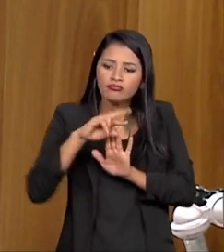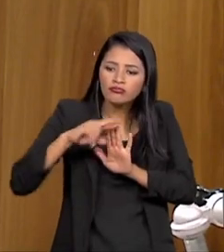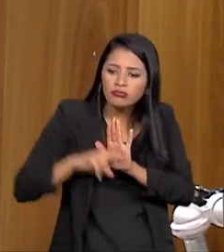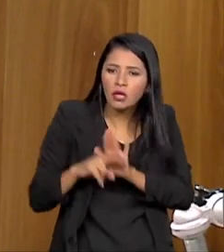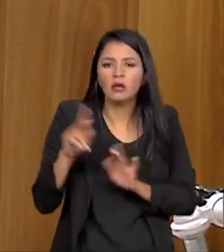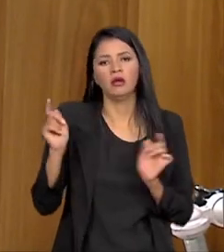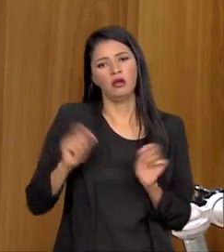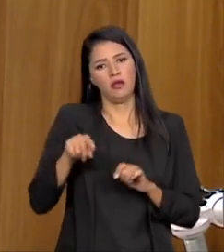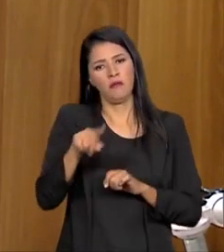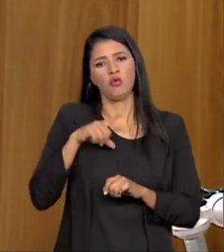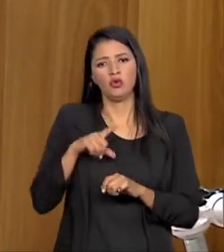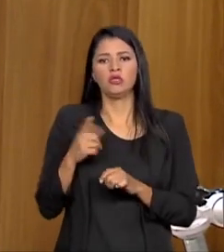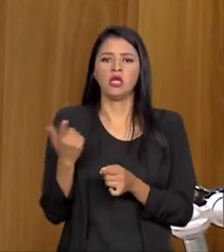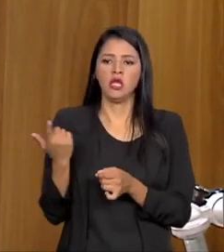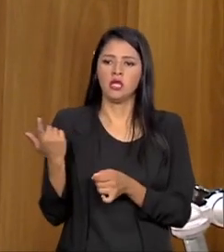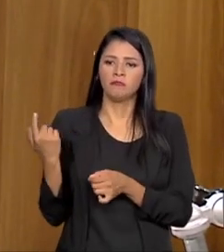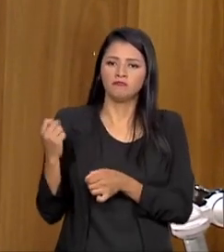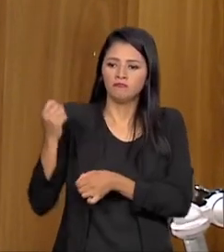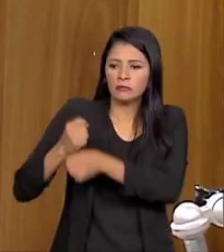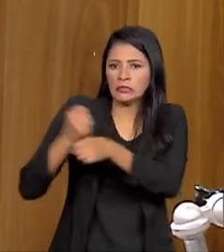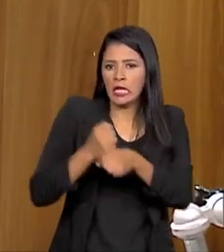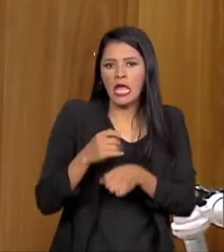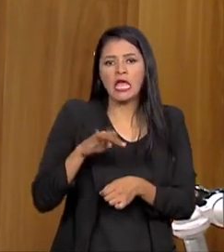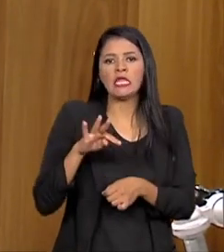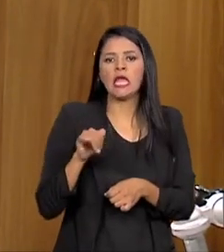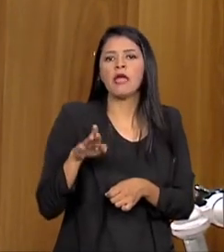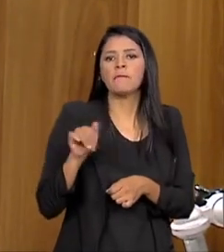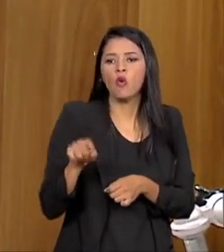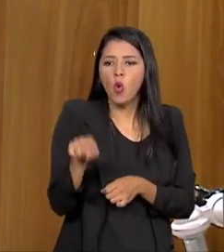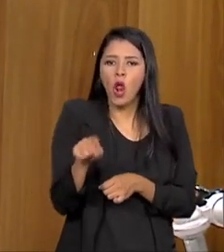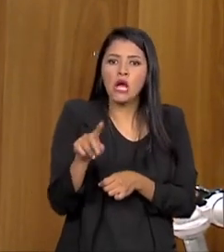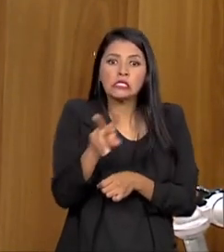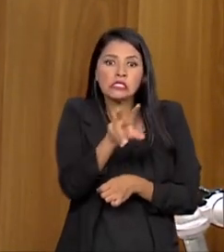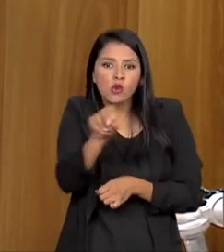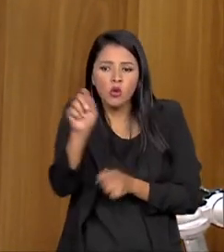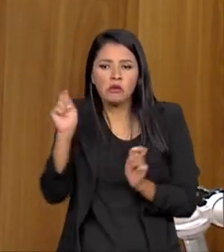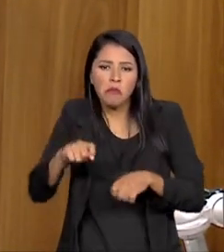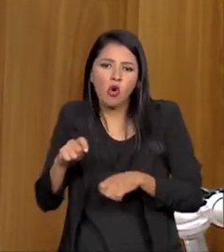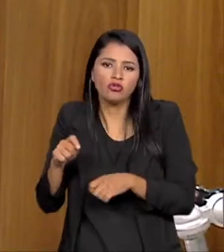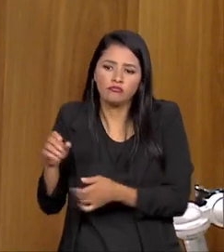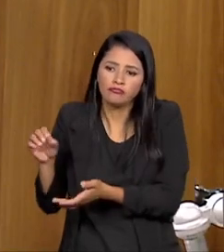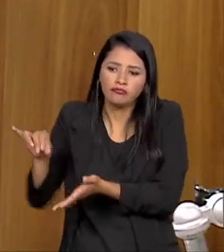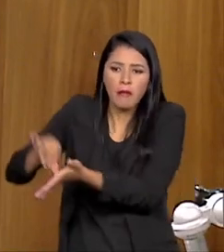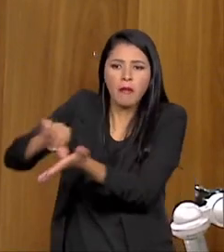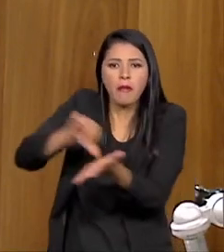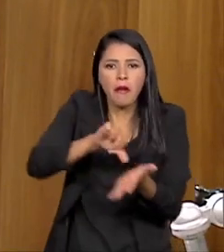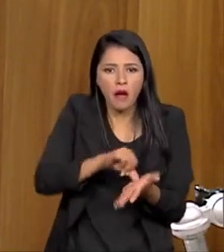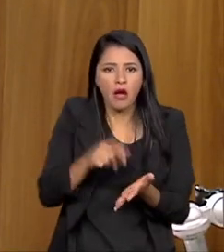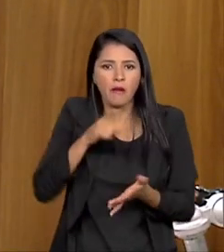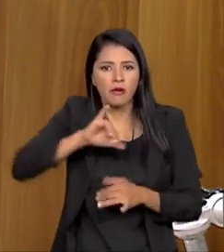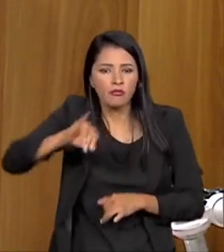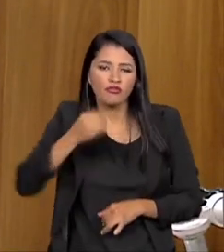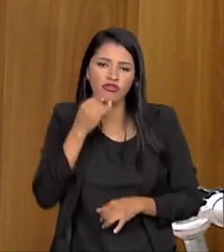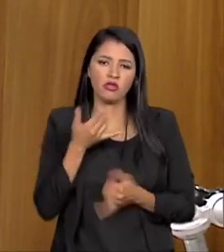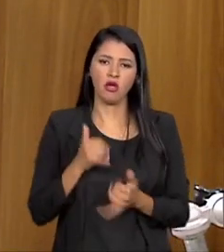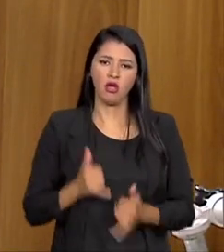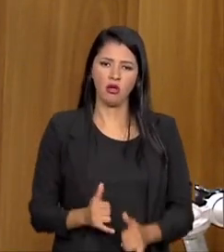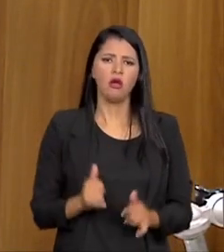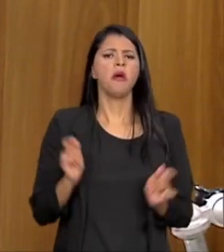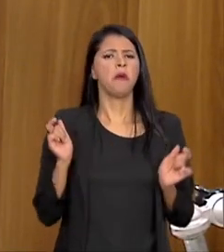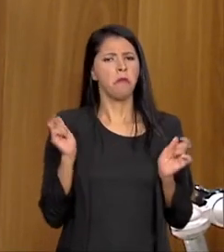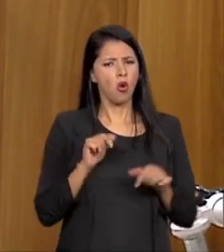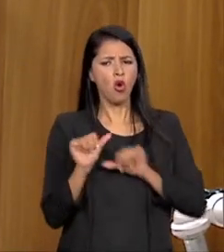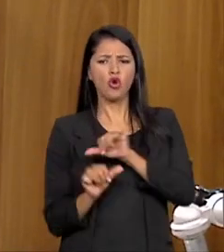e você poderia estar lá 50 Itaipu no mar todo esse excedente de energia pode ser transformado com tecnologias